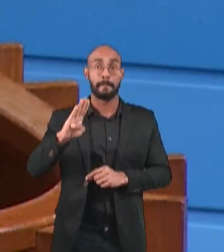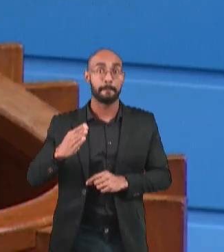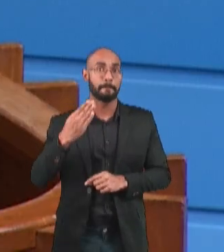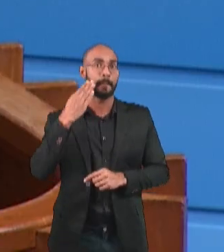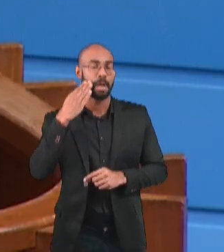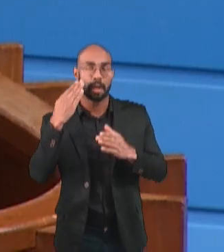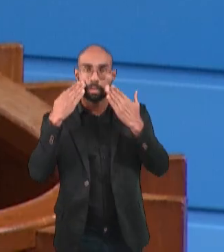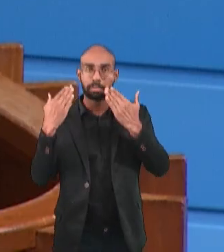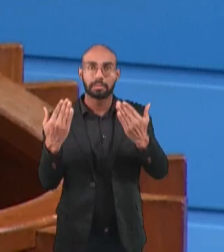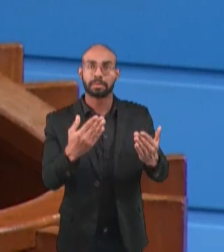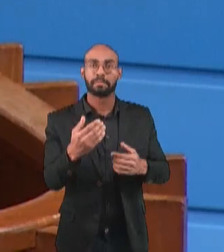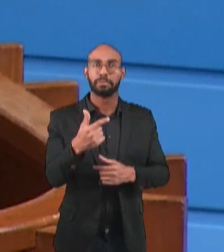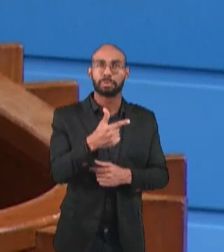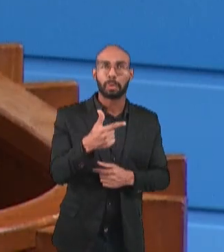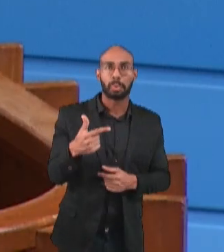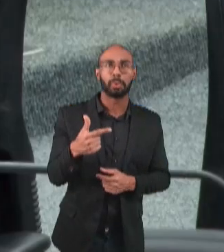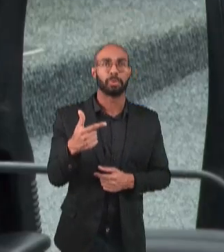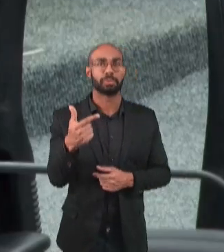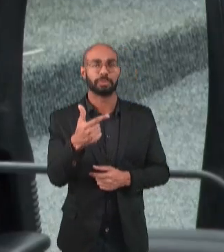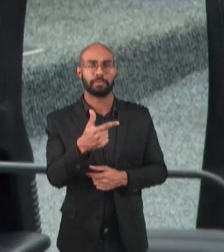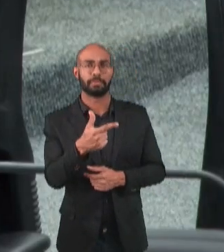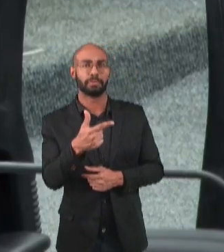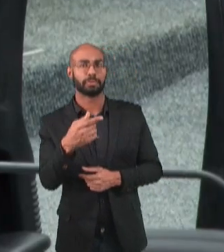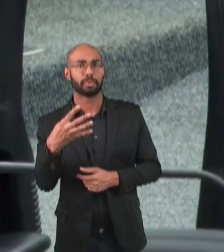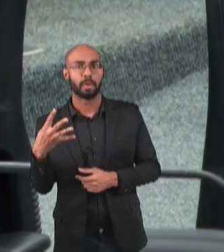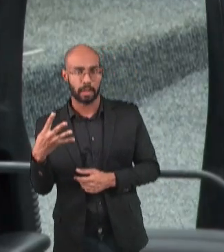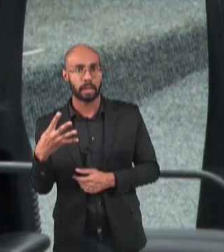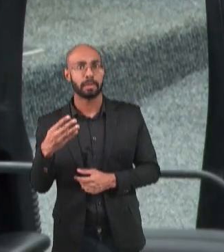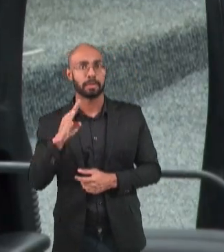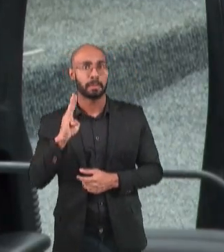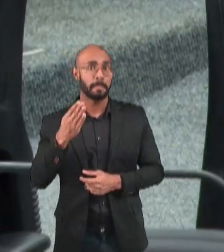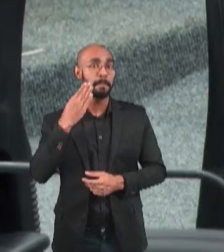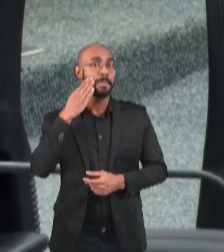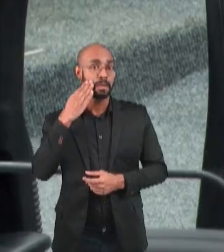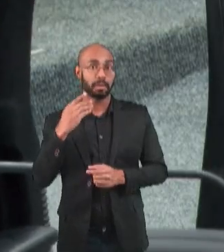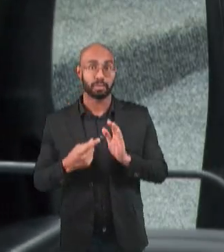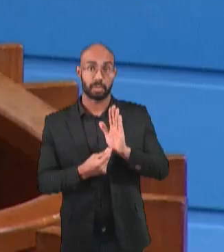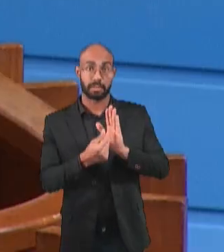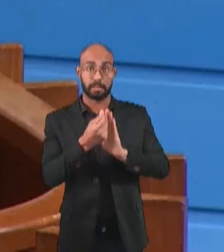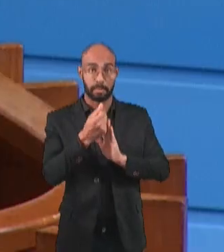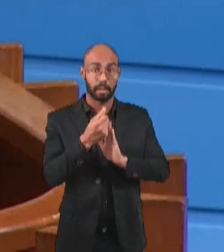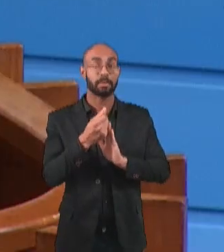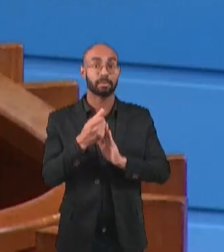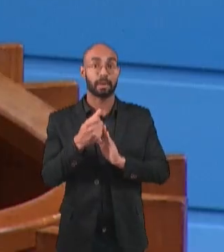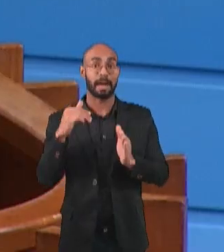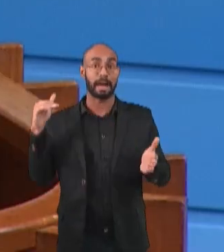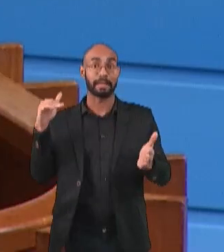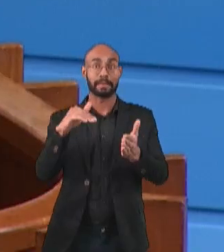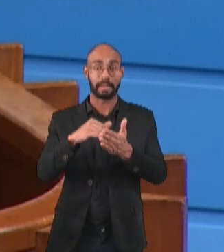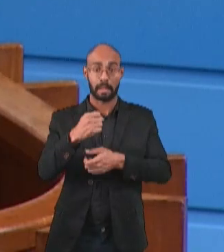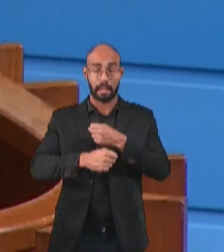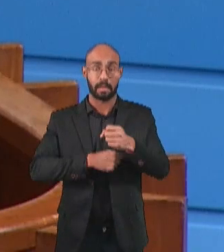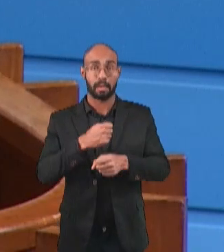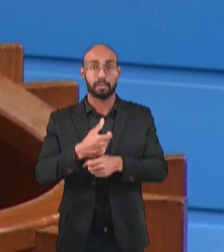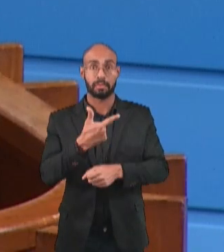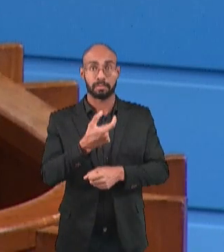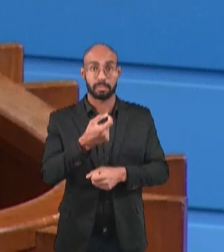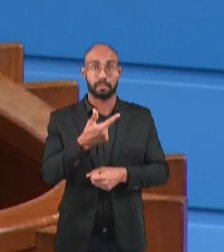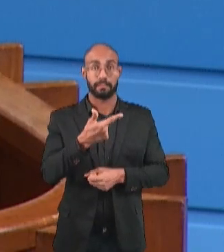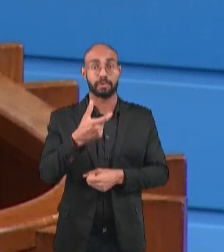quem tem 22, 24 bi de orçamento e projeta até 2028, 13